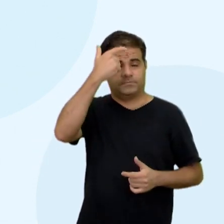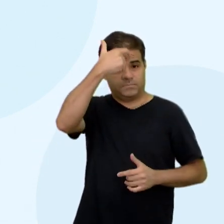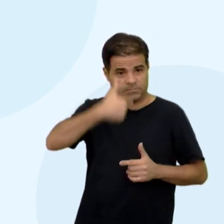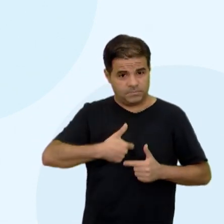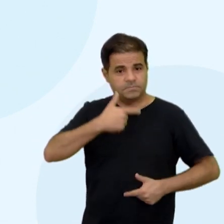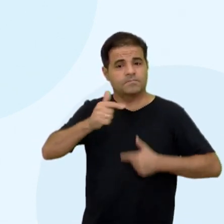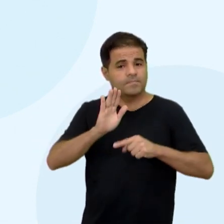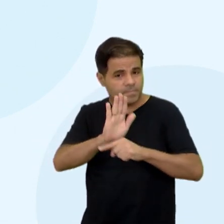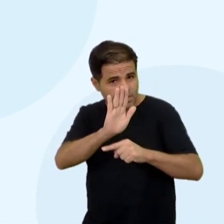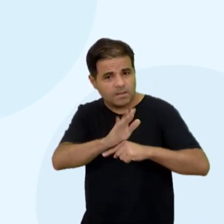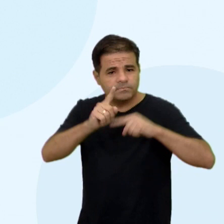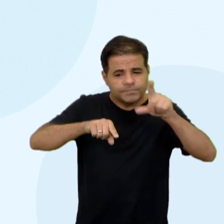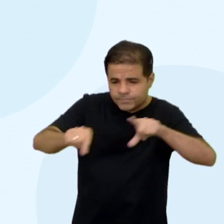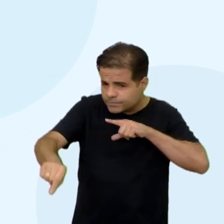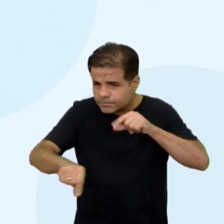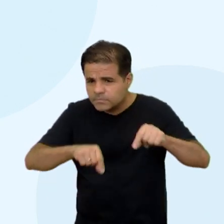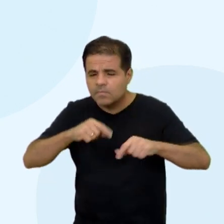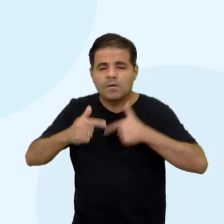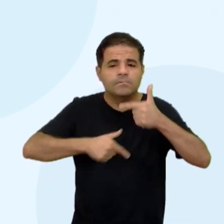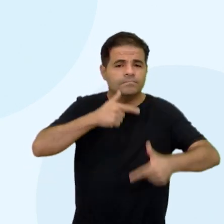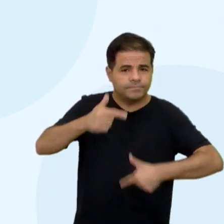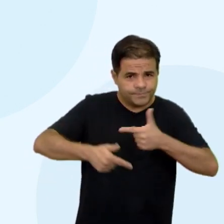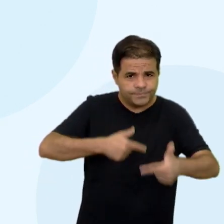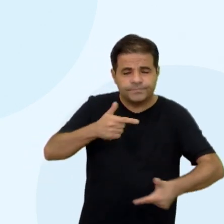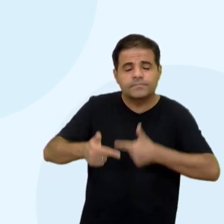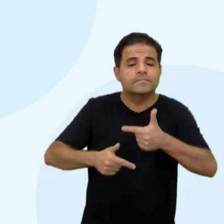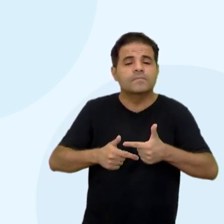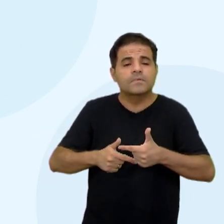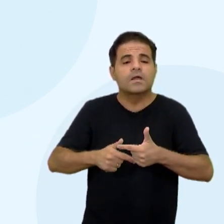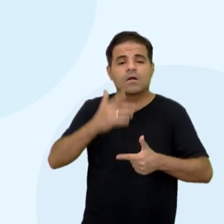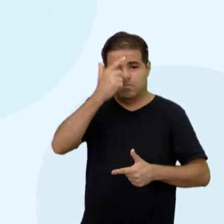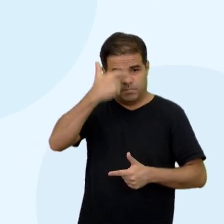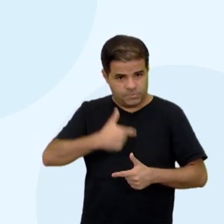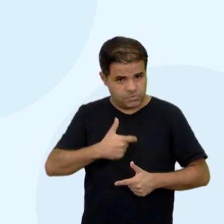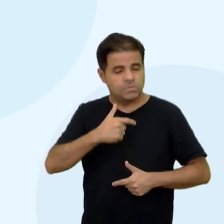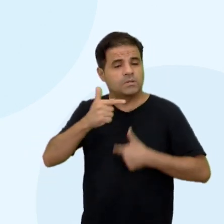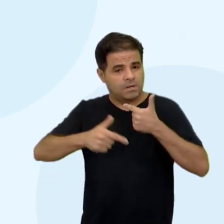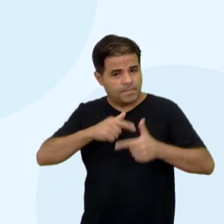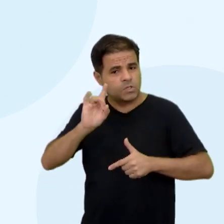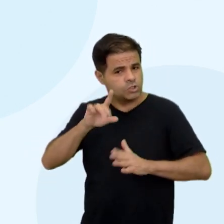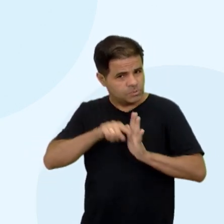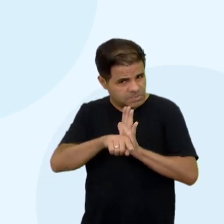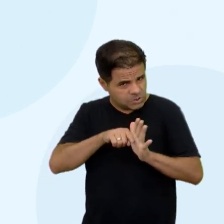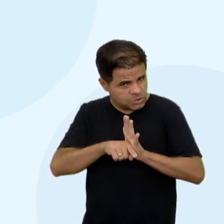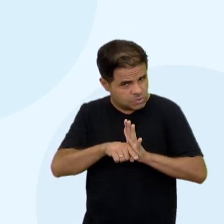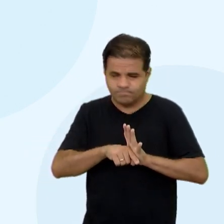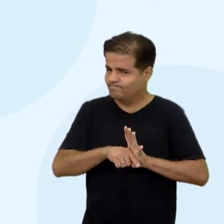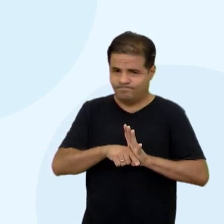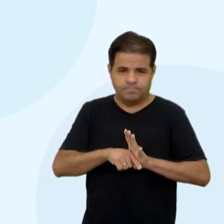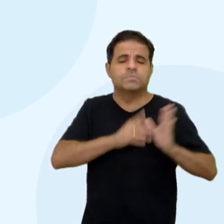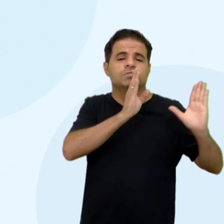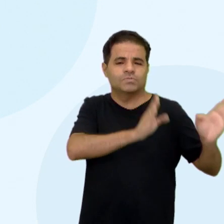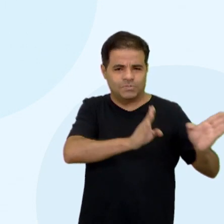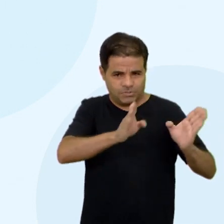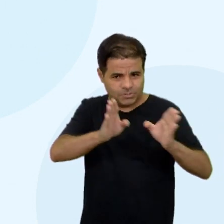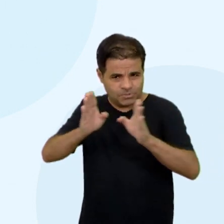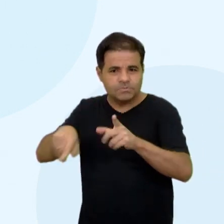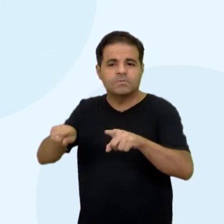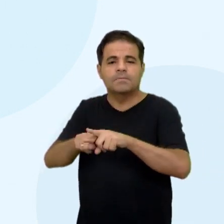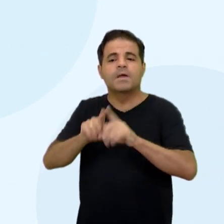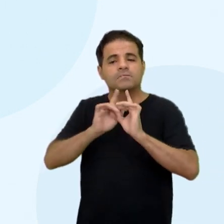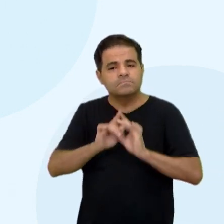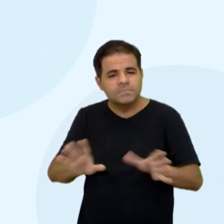que auxilie na feitura do trabalho. O curador não é só pesquisador, mas um organizador